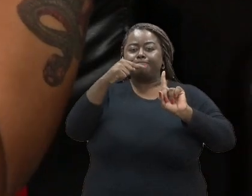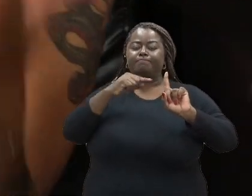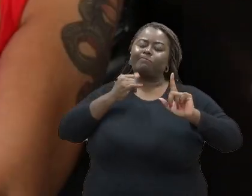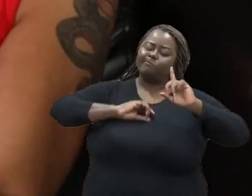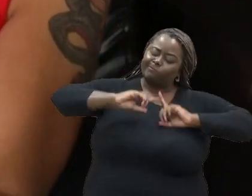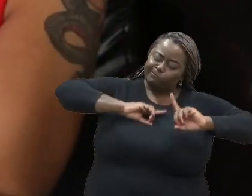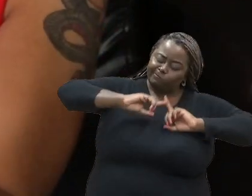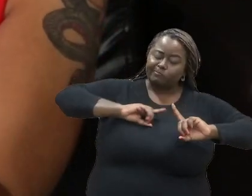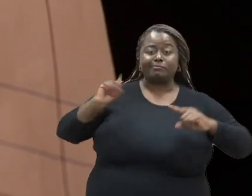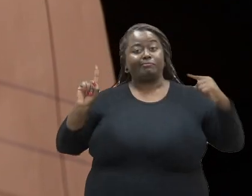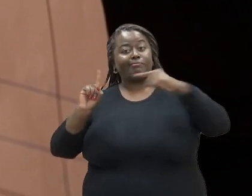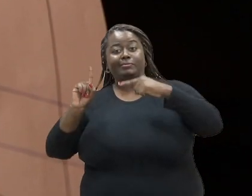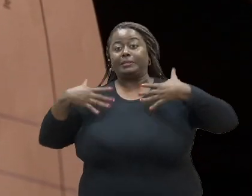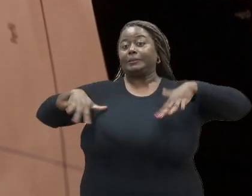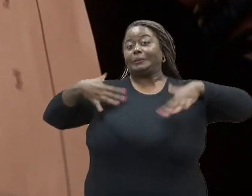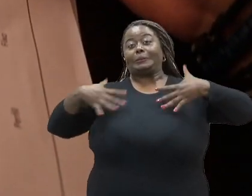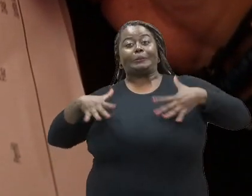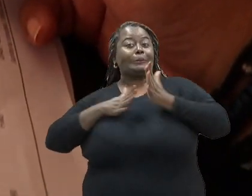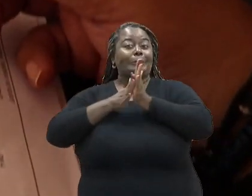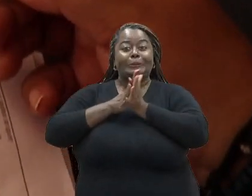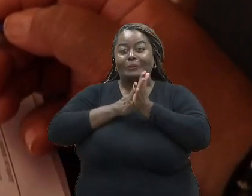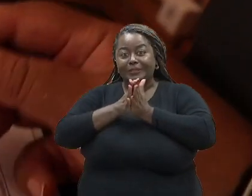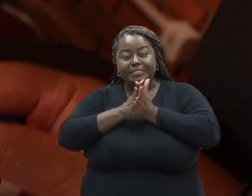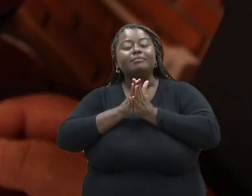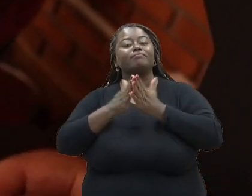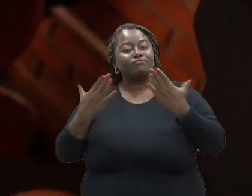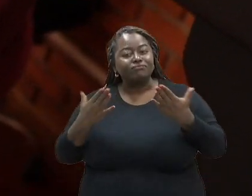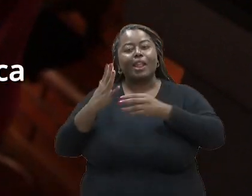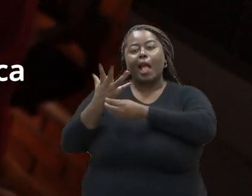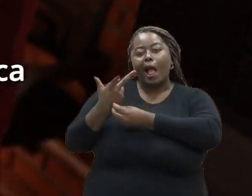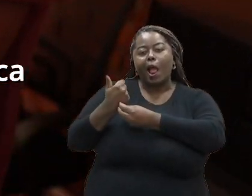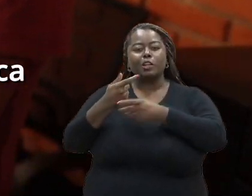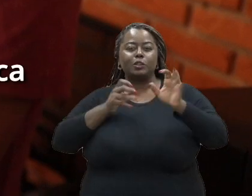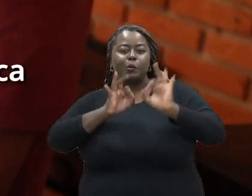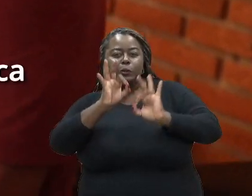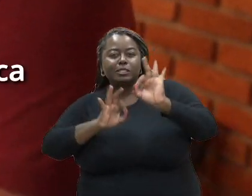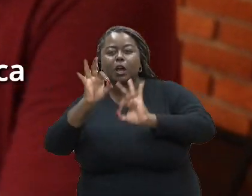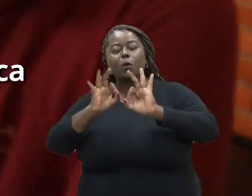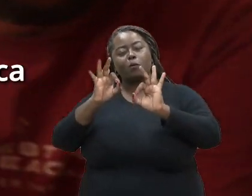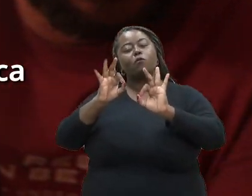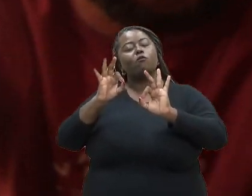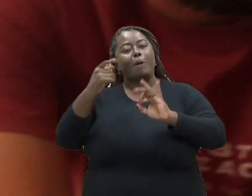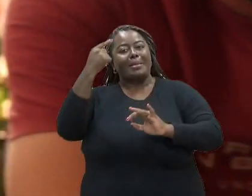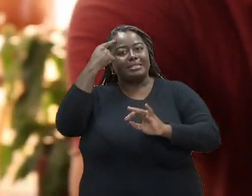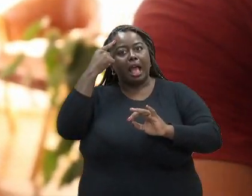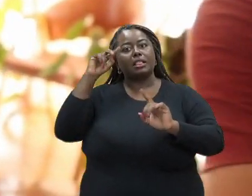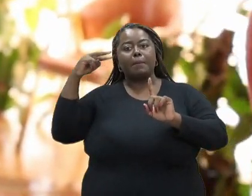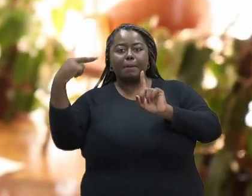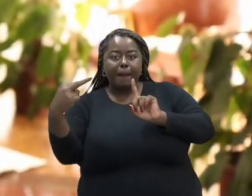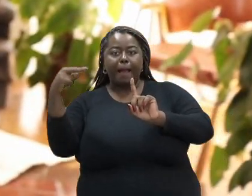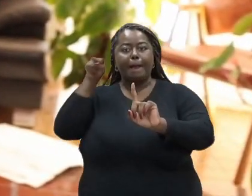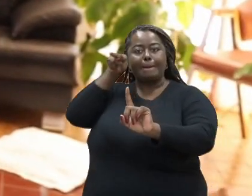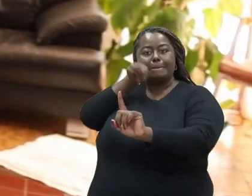e quando ela tá muito maníaca. Toda a direção de arte, a produção foi pensada para quando ela tá maníaca e para quando ela